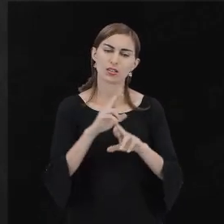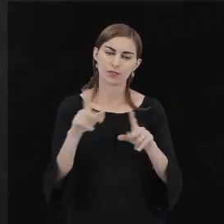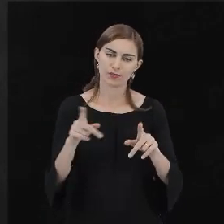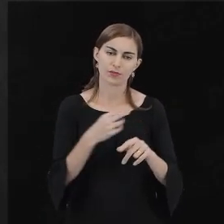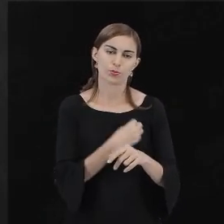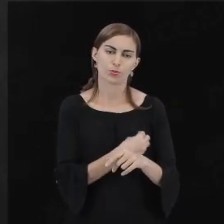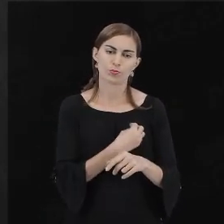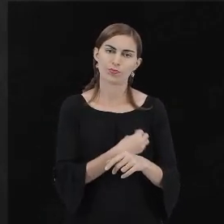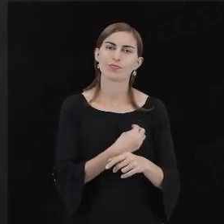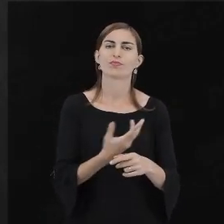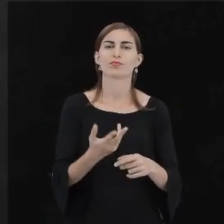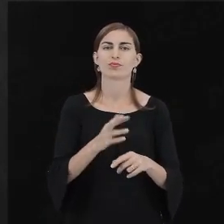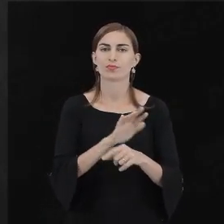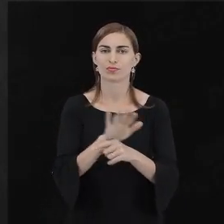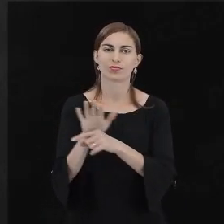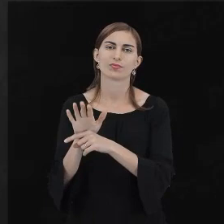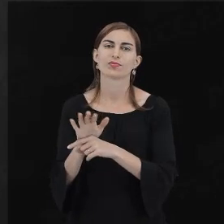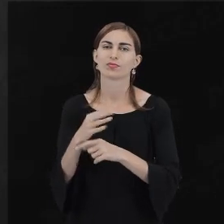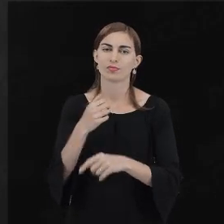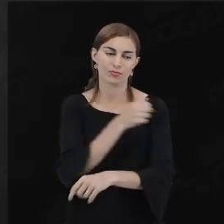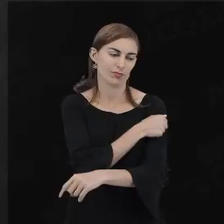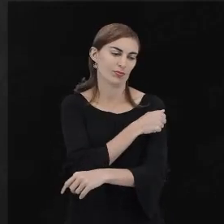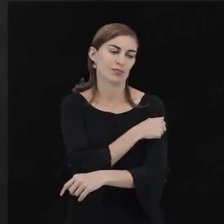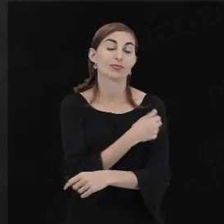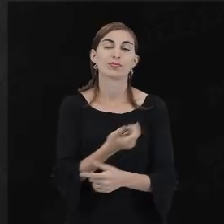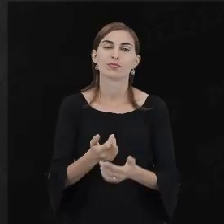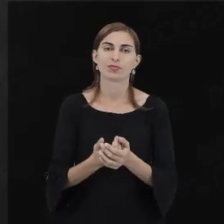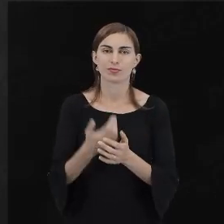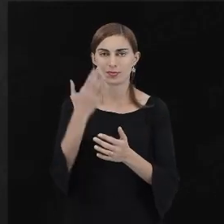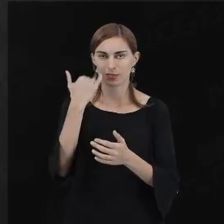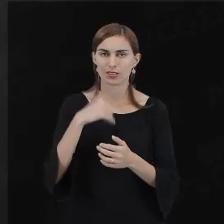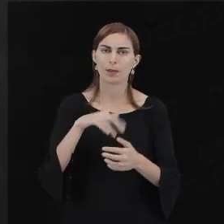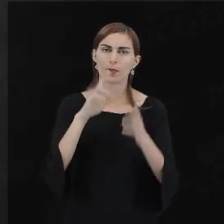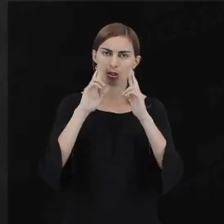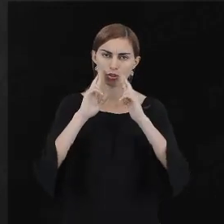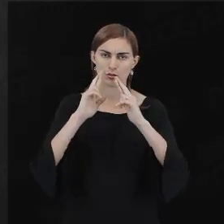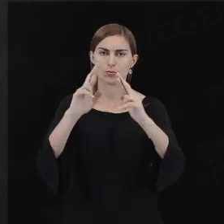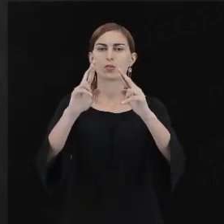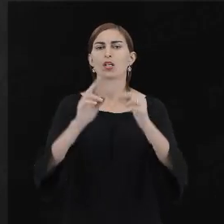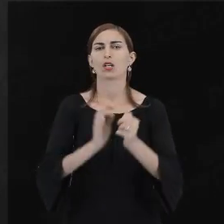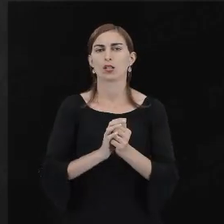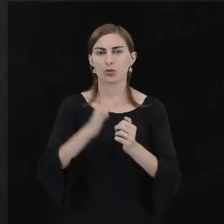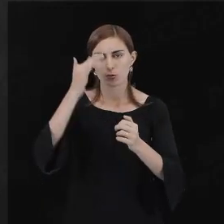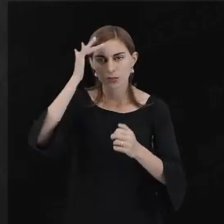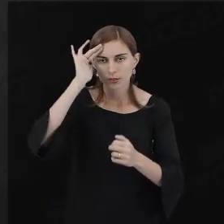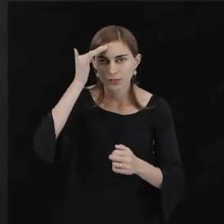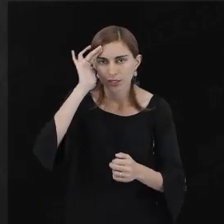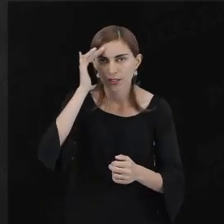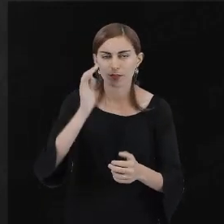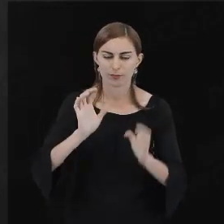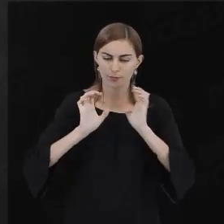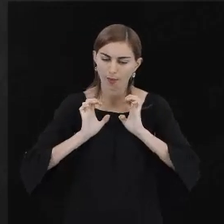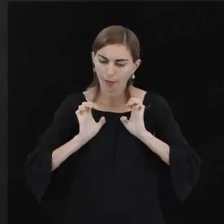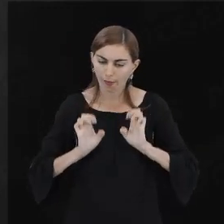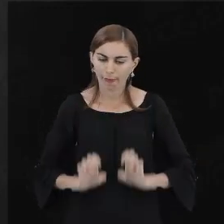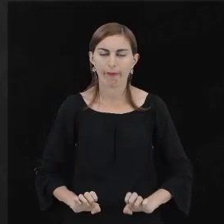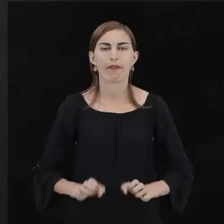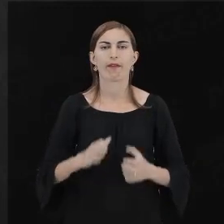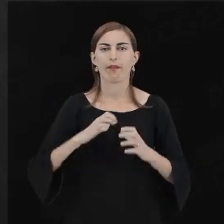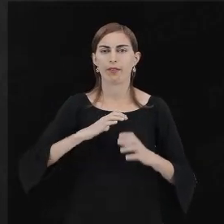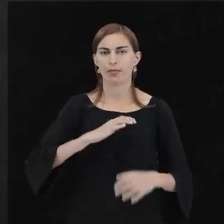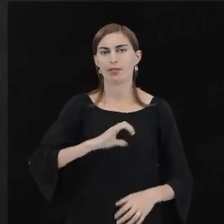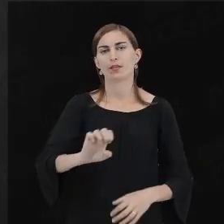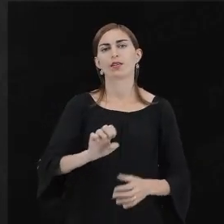conteúdos, né? A gente ensina tolerância, a gente ensina respeito, ensina compreensão, ensina ética, né? A gente tem